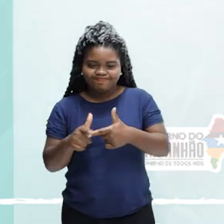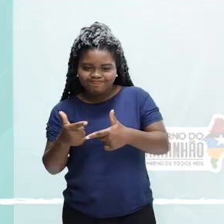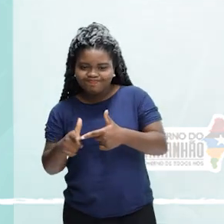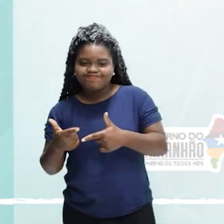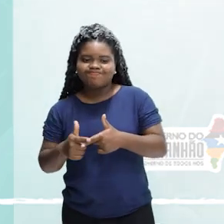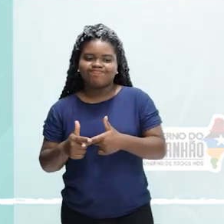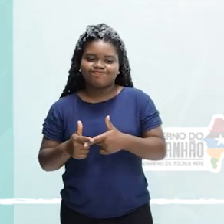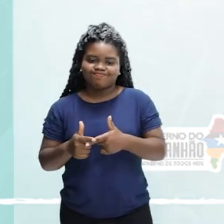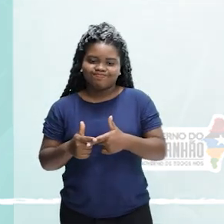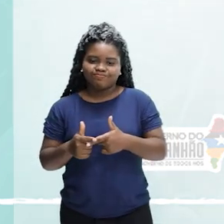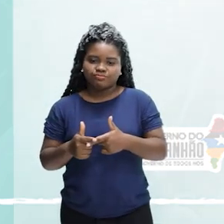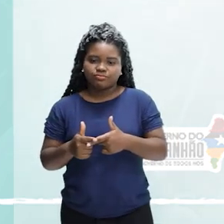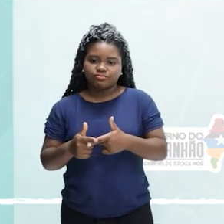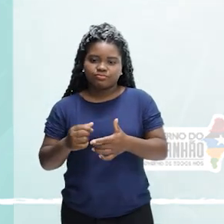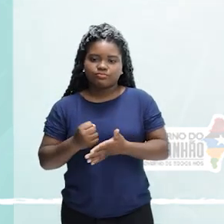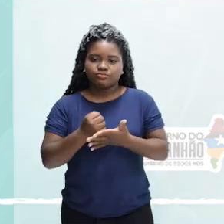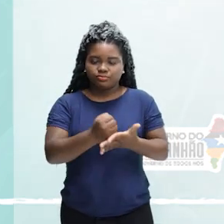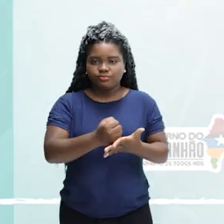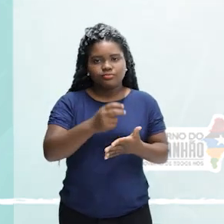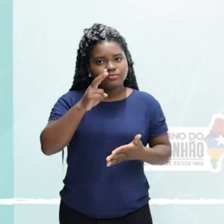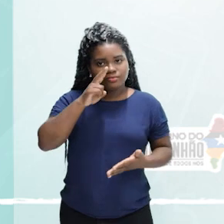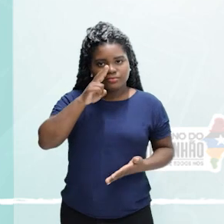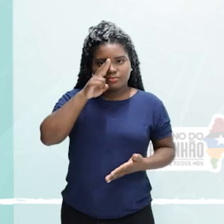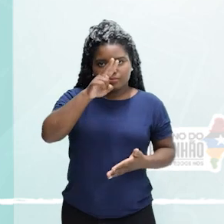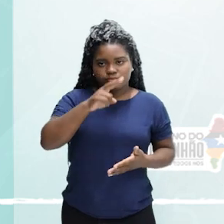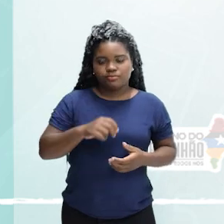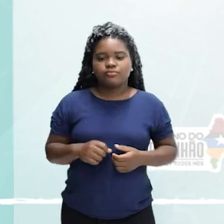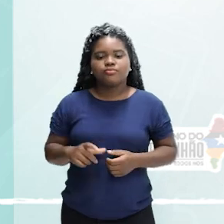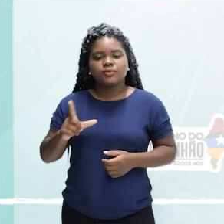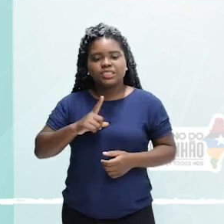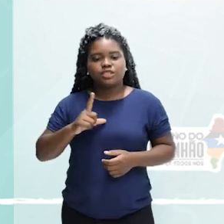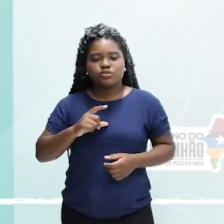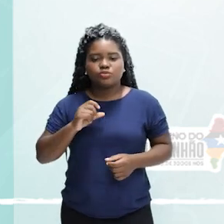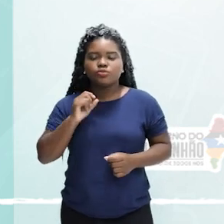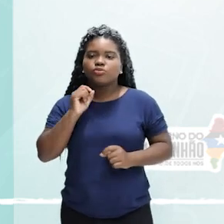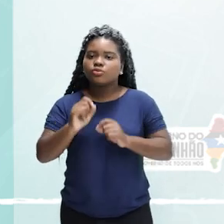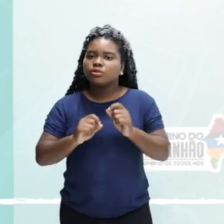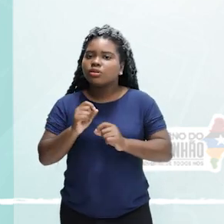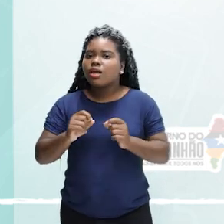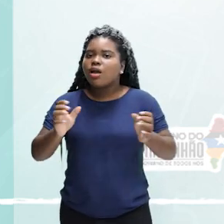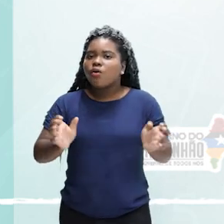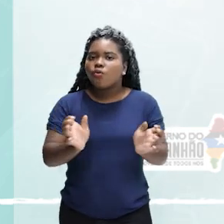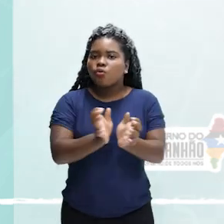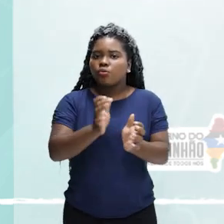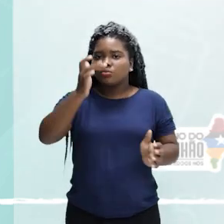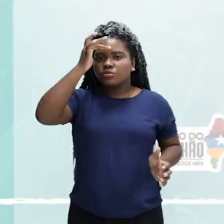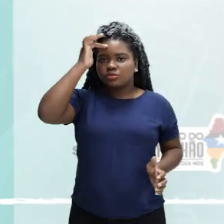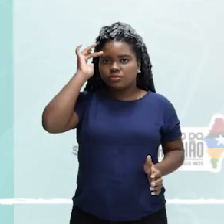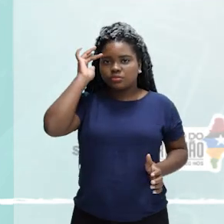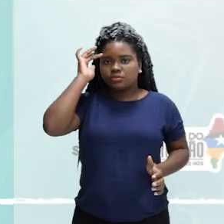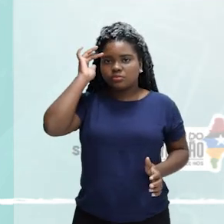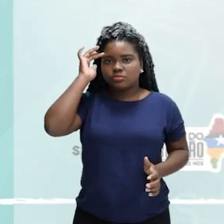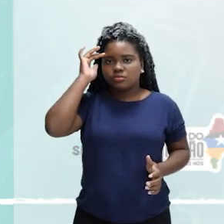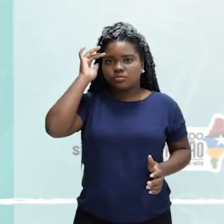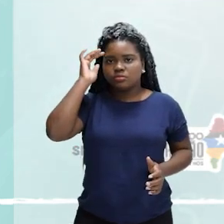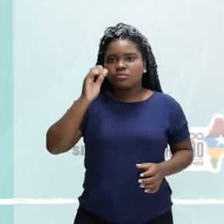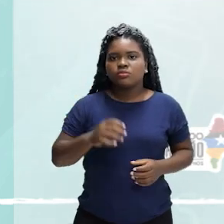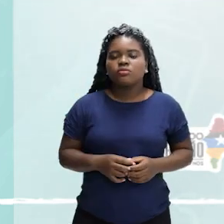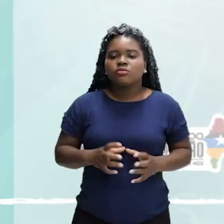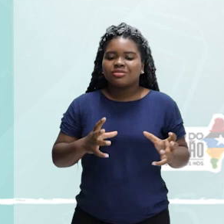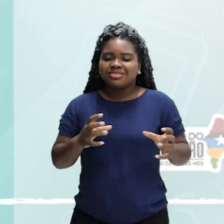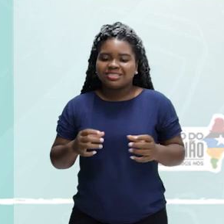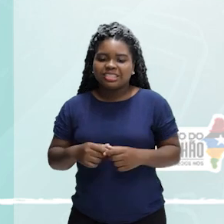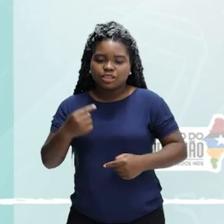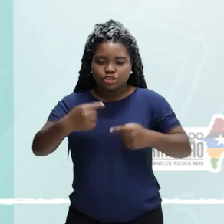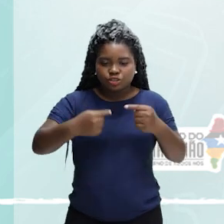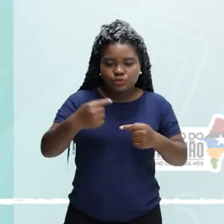poder. Há uma chamada circulação de elites, ou seja, uma minoria de pessoas que se alternam no poder. Michels destaca como a